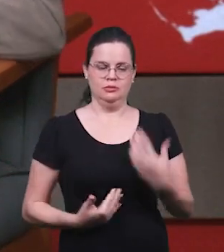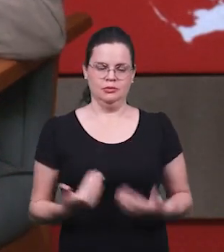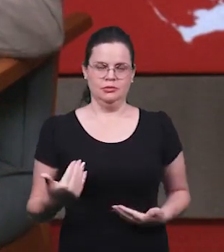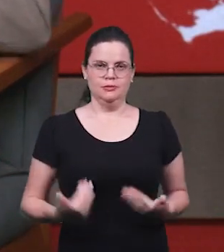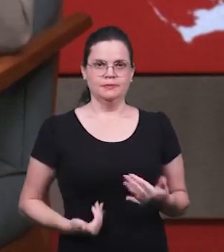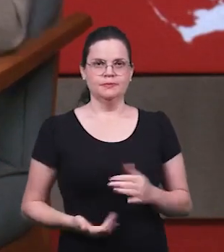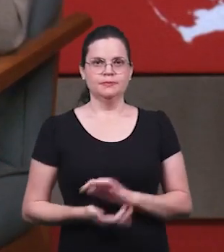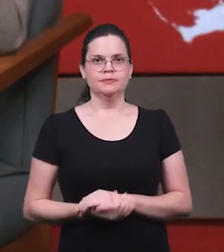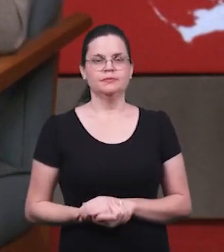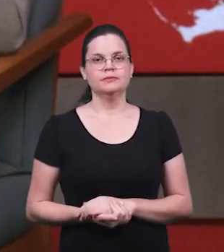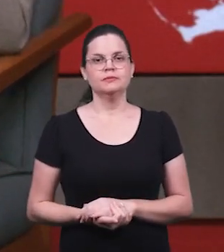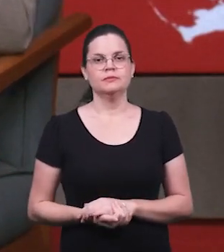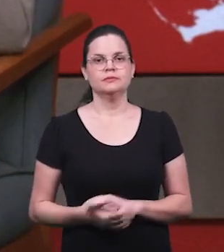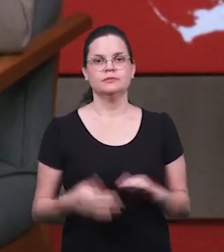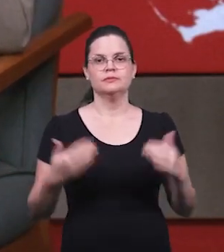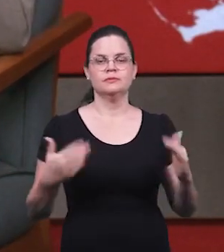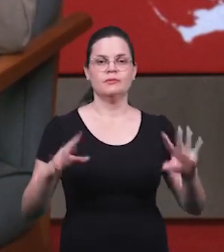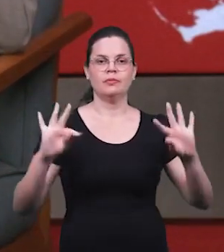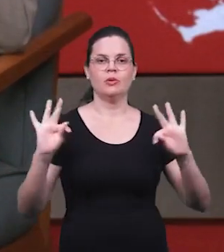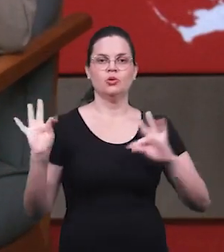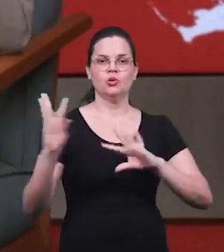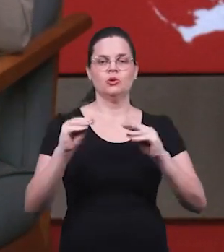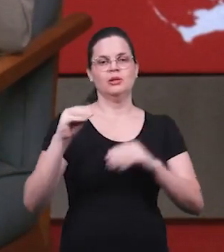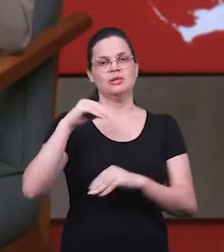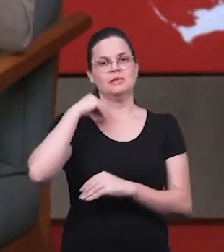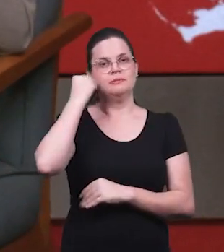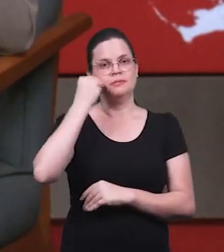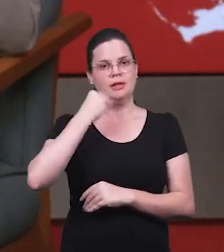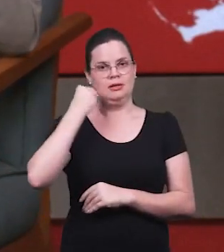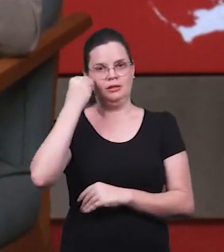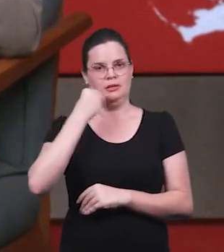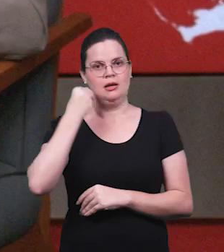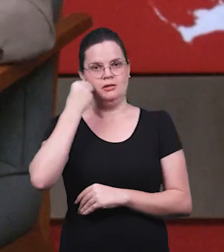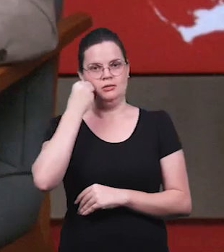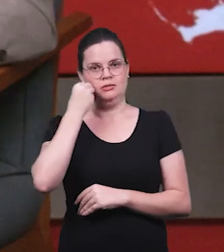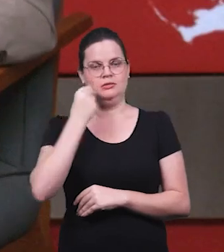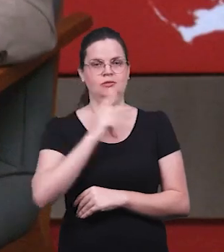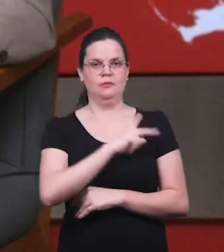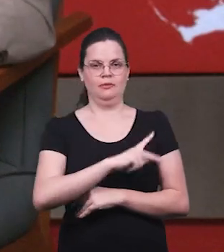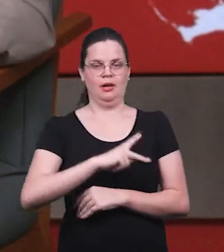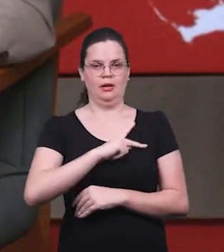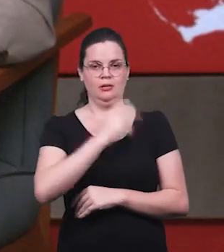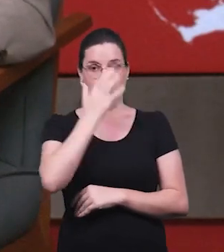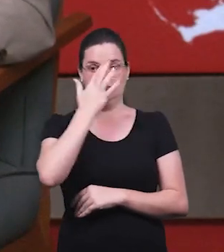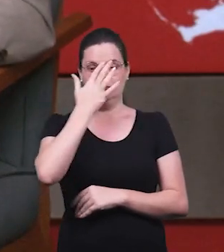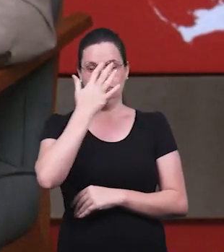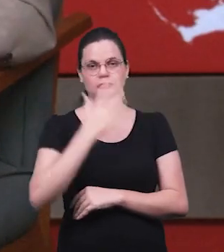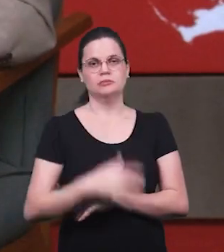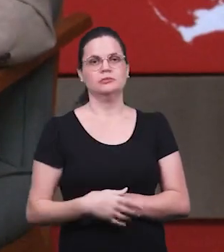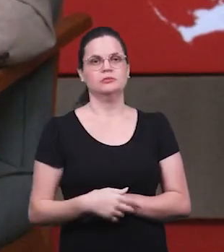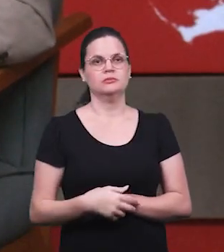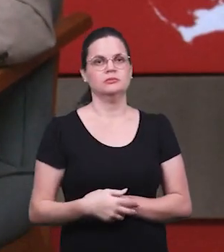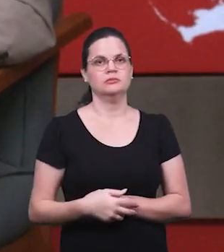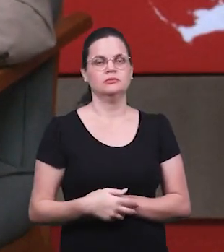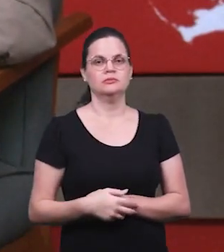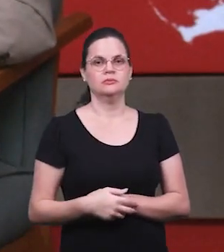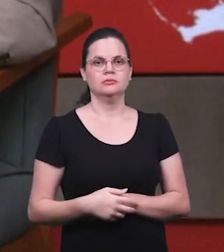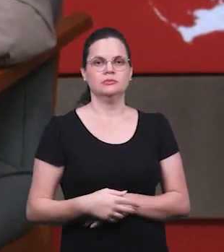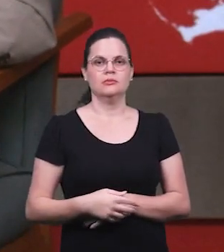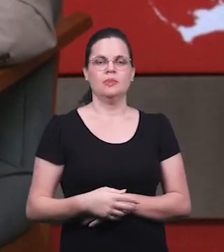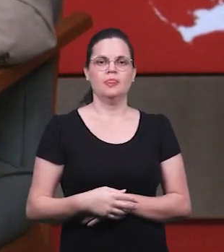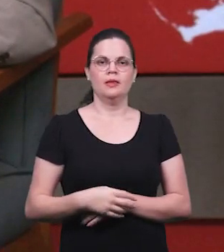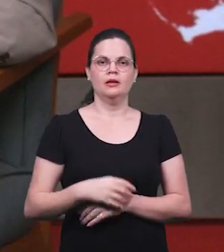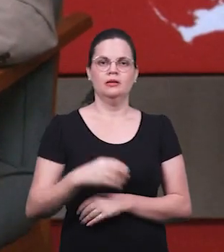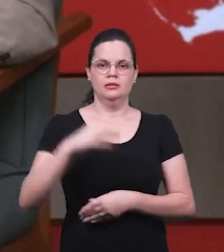Então, toda a experiência de Paulo no seu trabalho, no